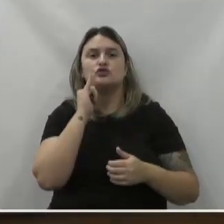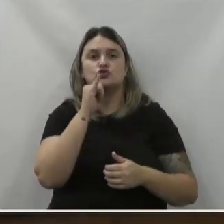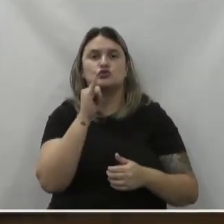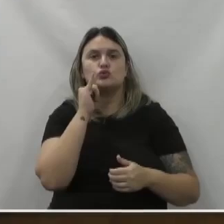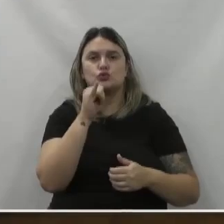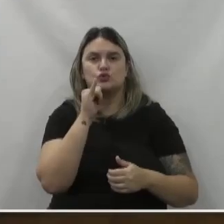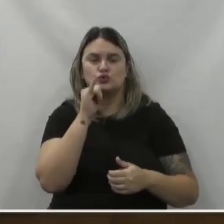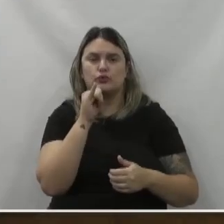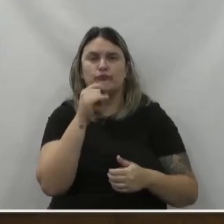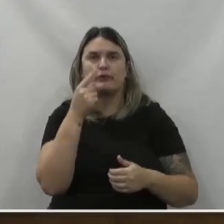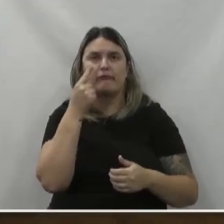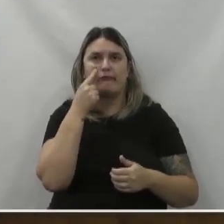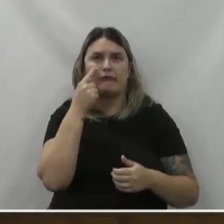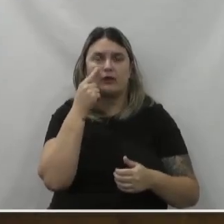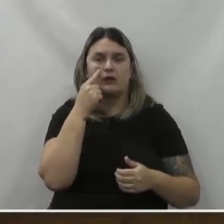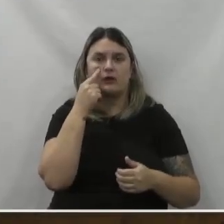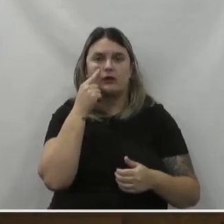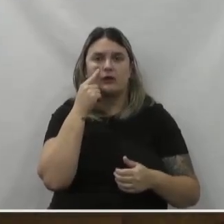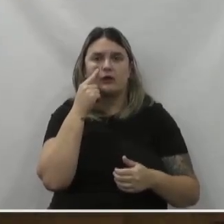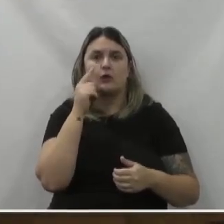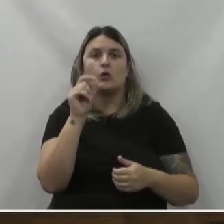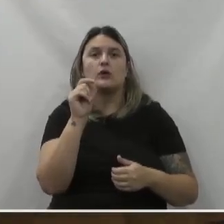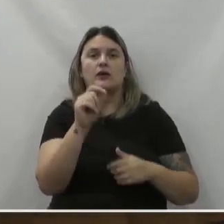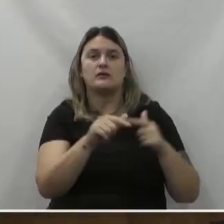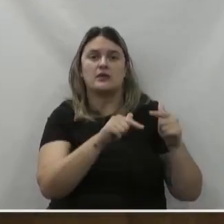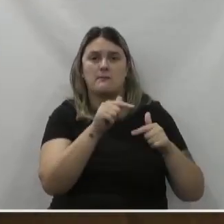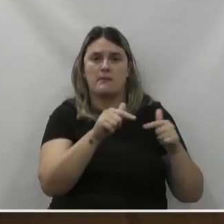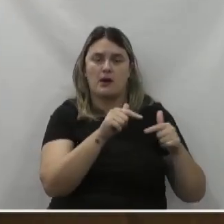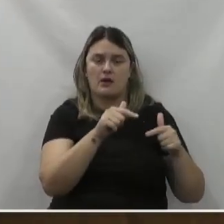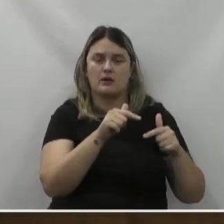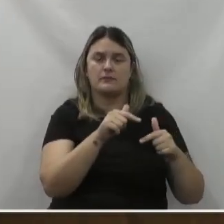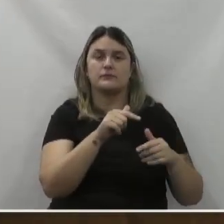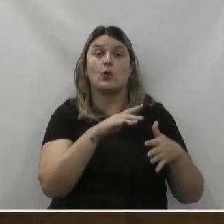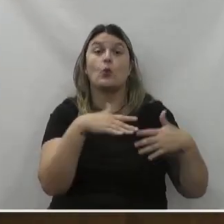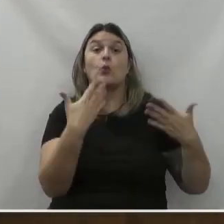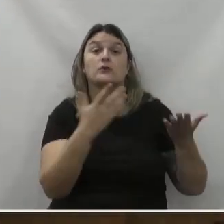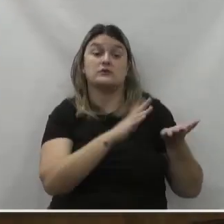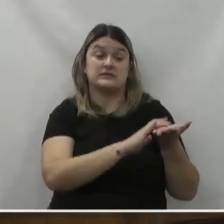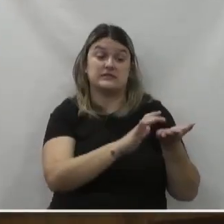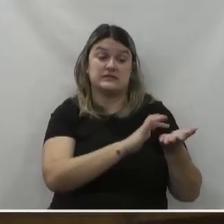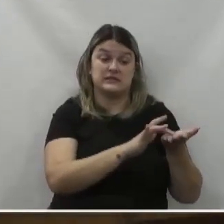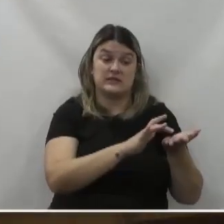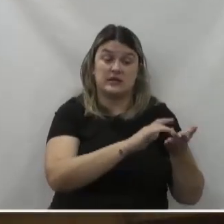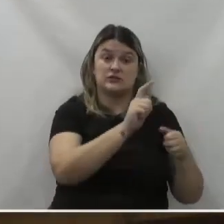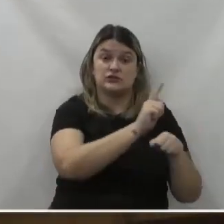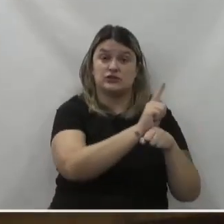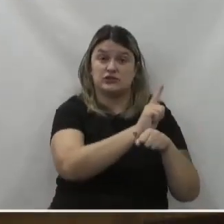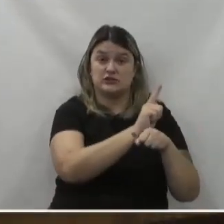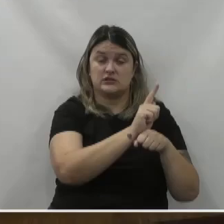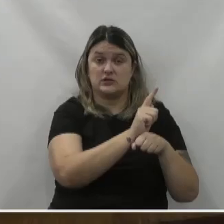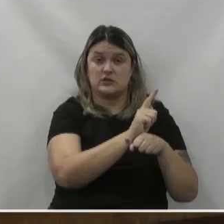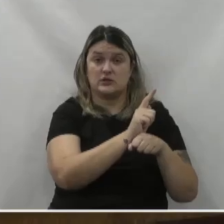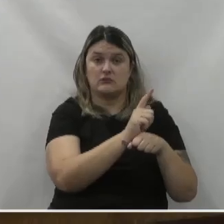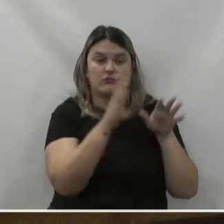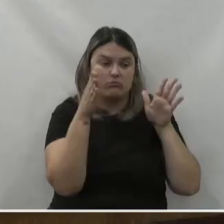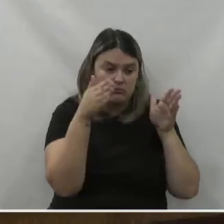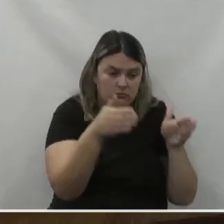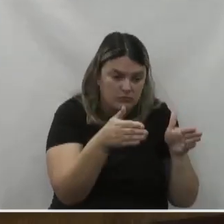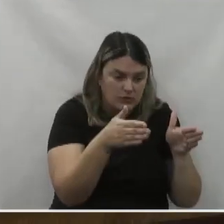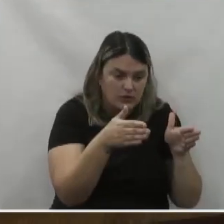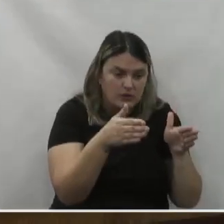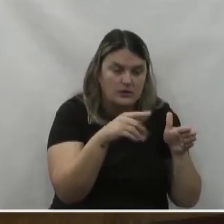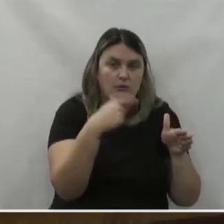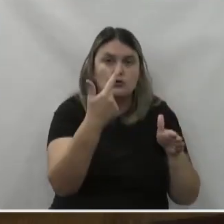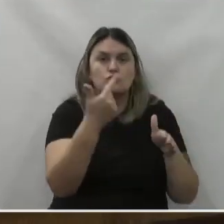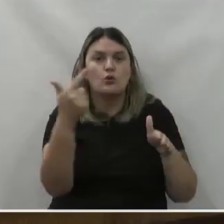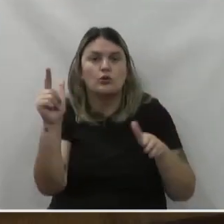sabe? Dependendo, de acordo com o cargo que ocupa na época, né? Quando é secretário de uma gestão, defende uma coisa, daí entra